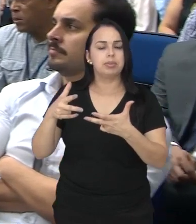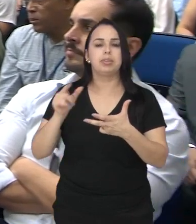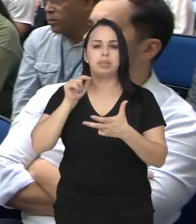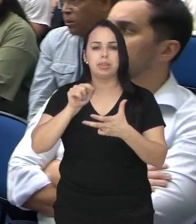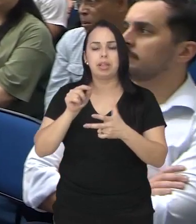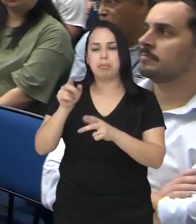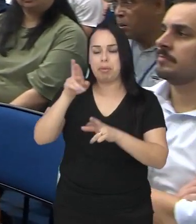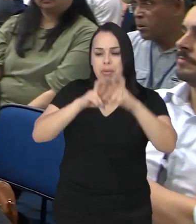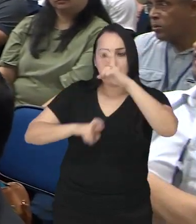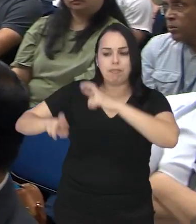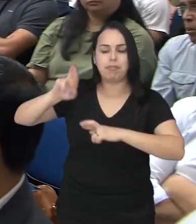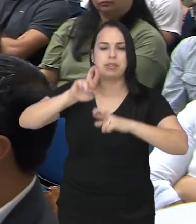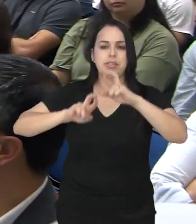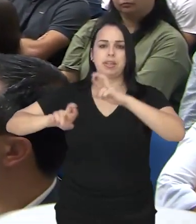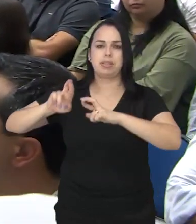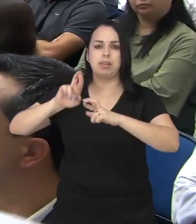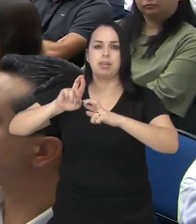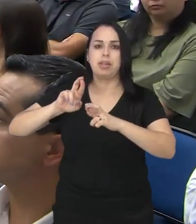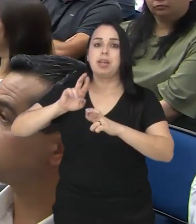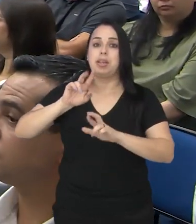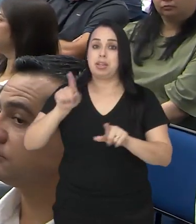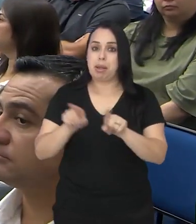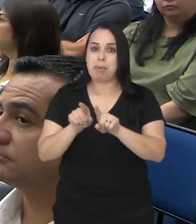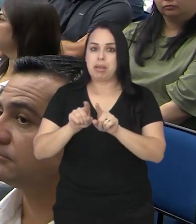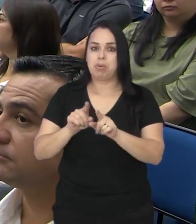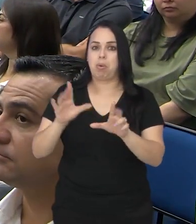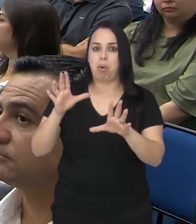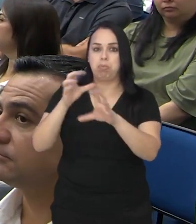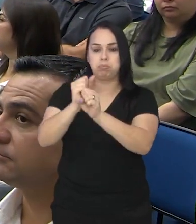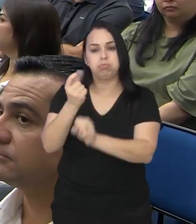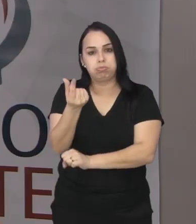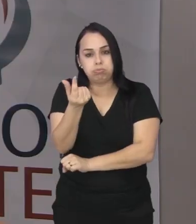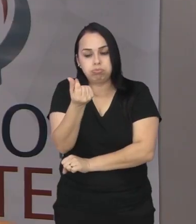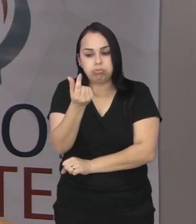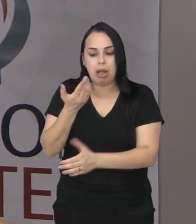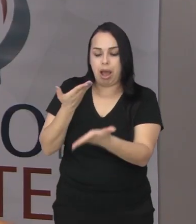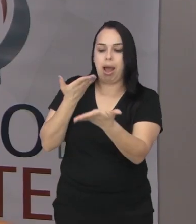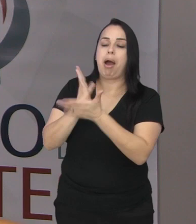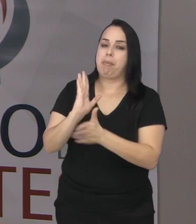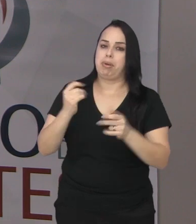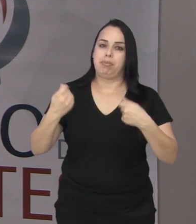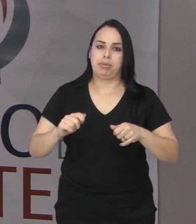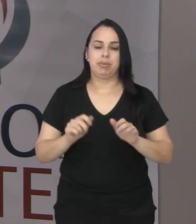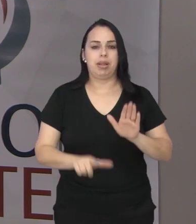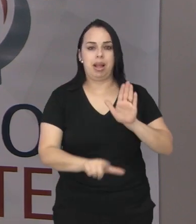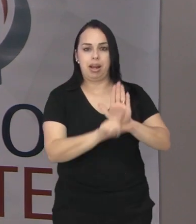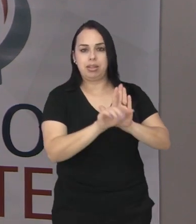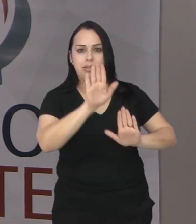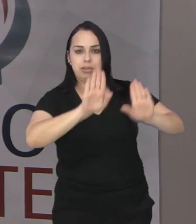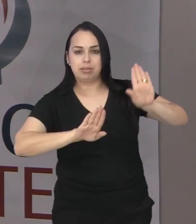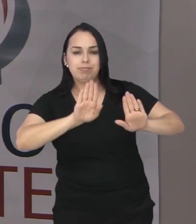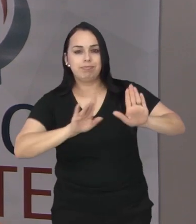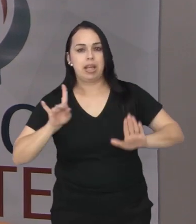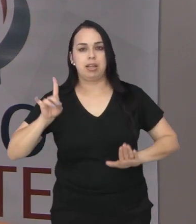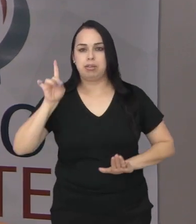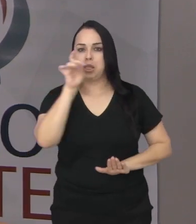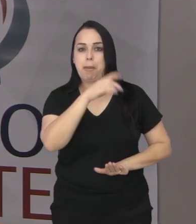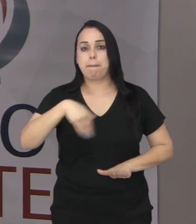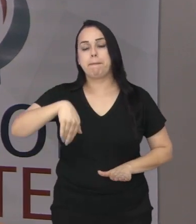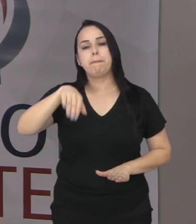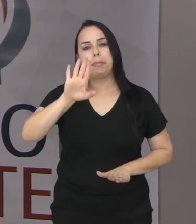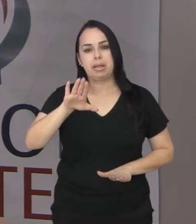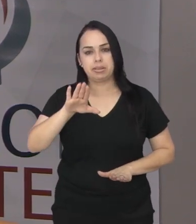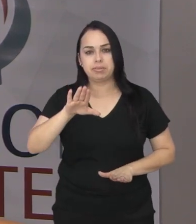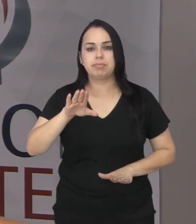da Câmara na avaliação, fiscalização e aprovação de contas. A lei de licitações é uma das mais complexas que